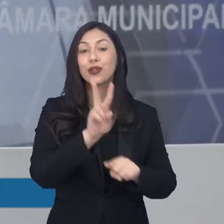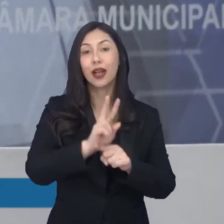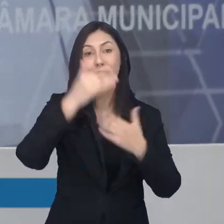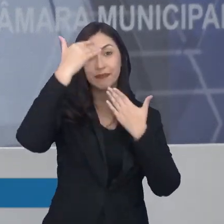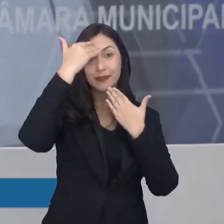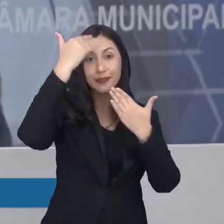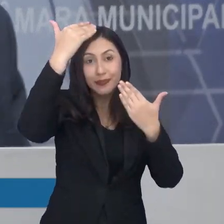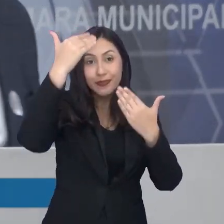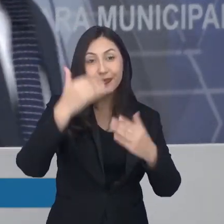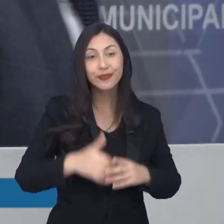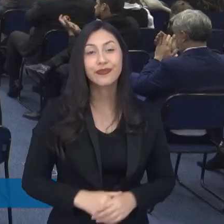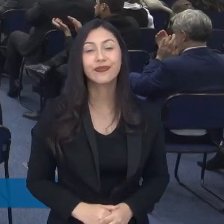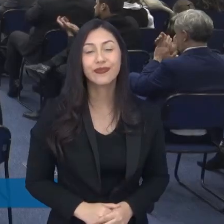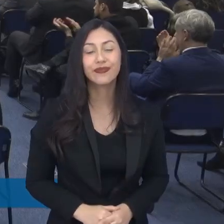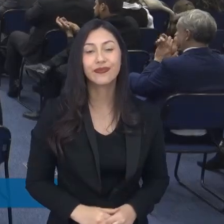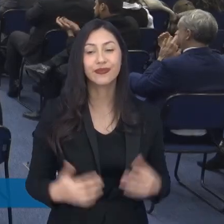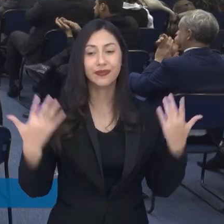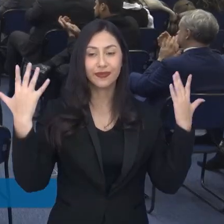Obrigado.